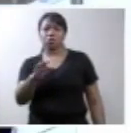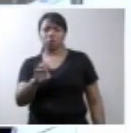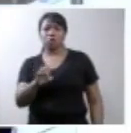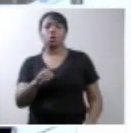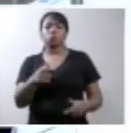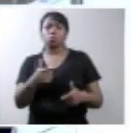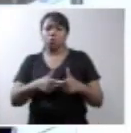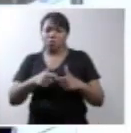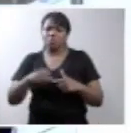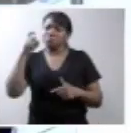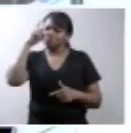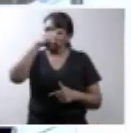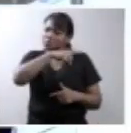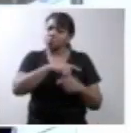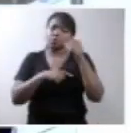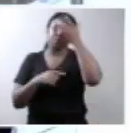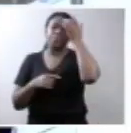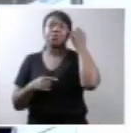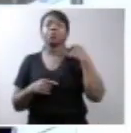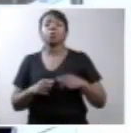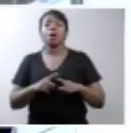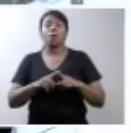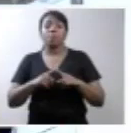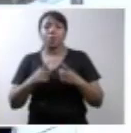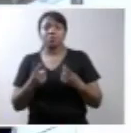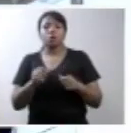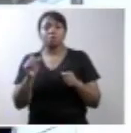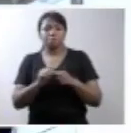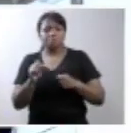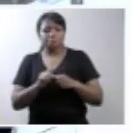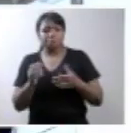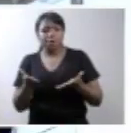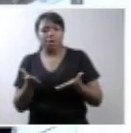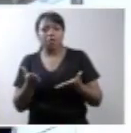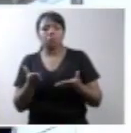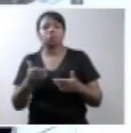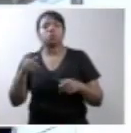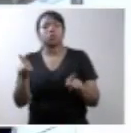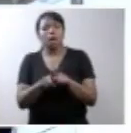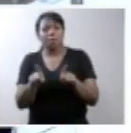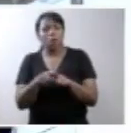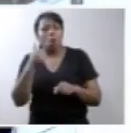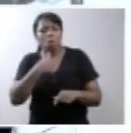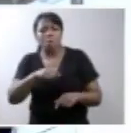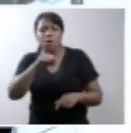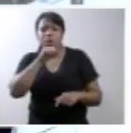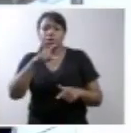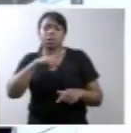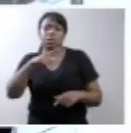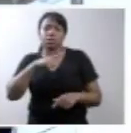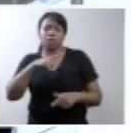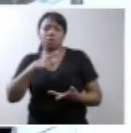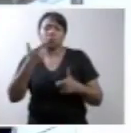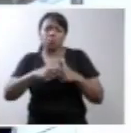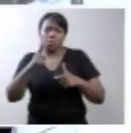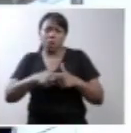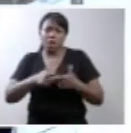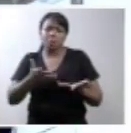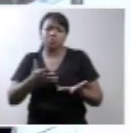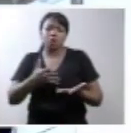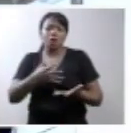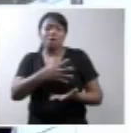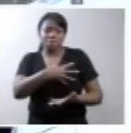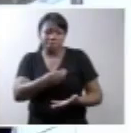numa situação difícil eu tenho relato edificantes que são feitos por mãe de filhos anencefálicos eu fui mal